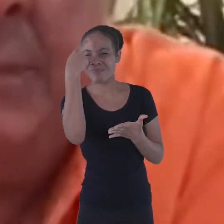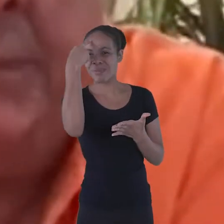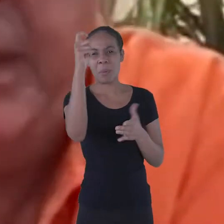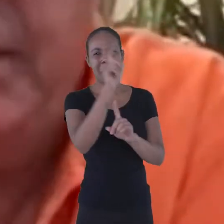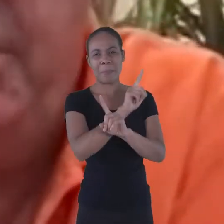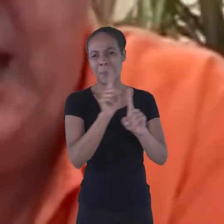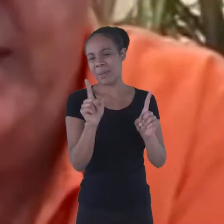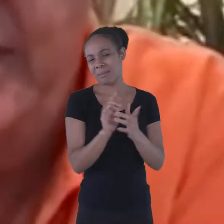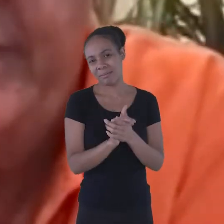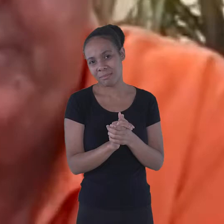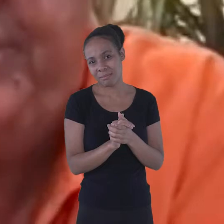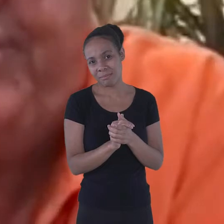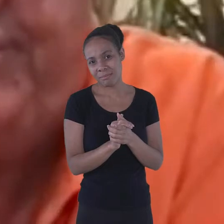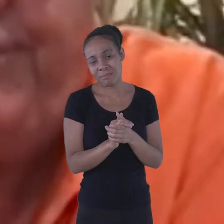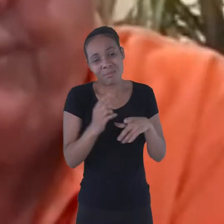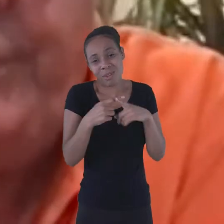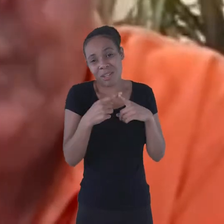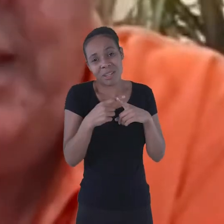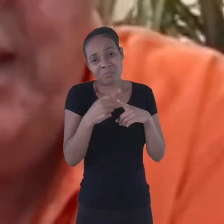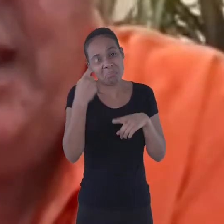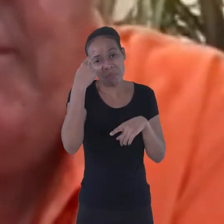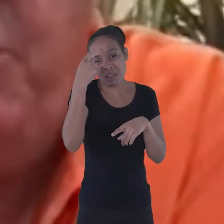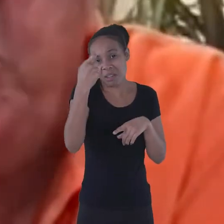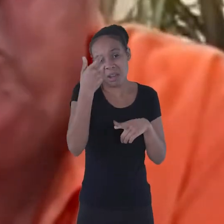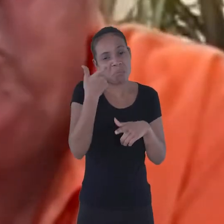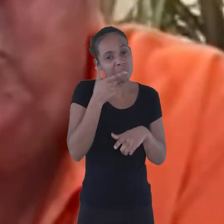pensar, mas